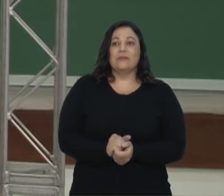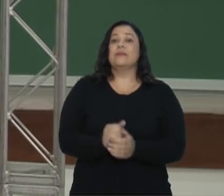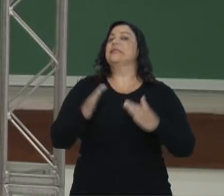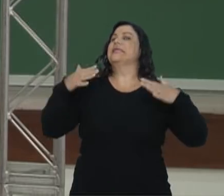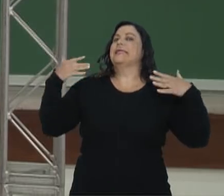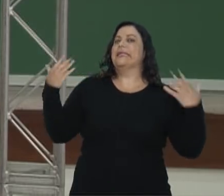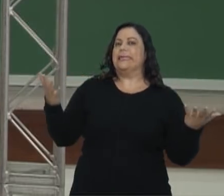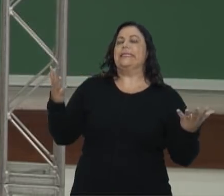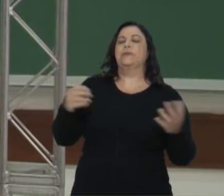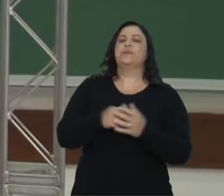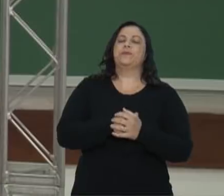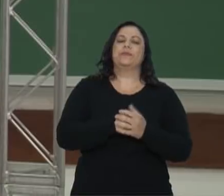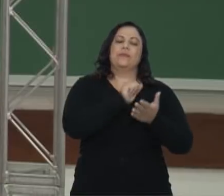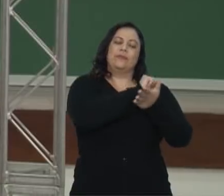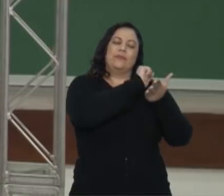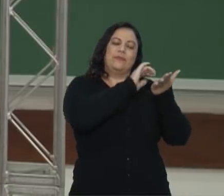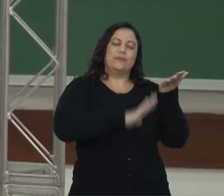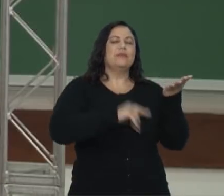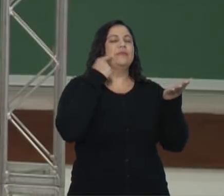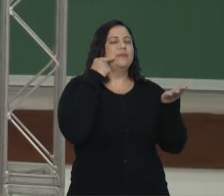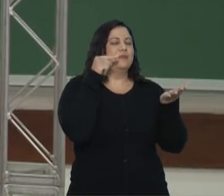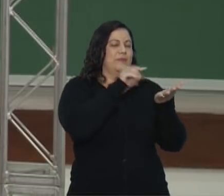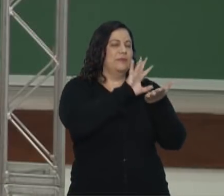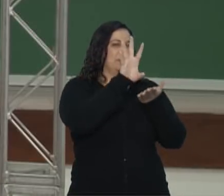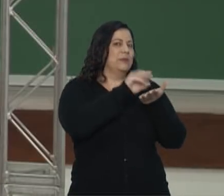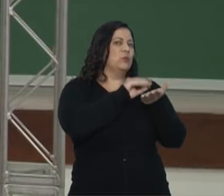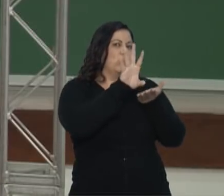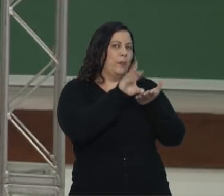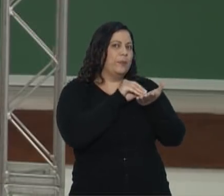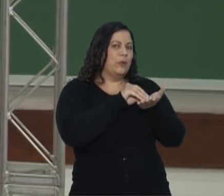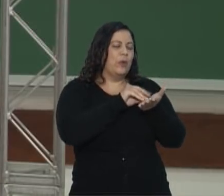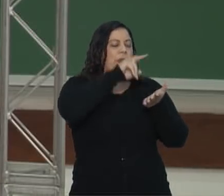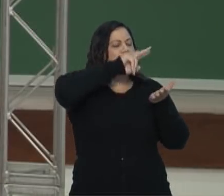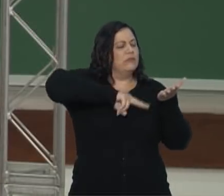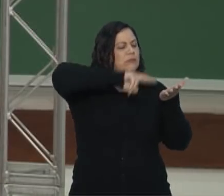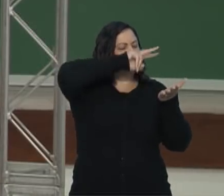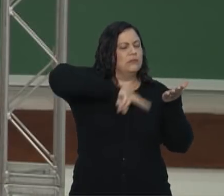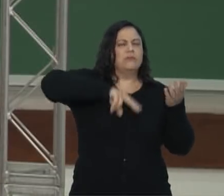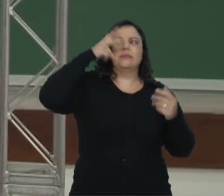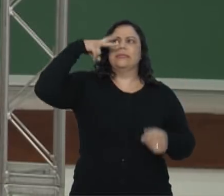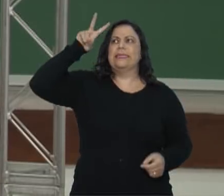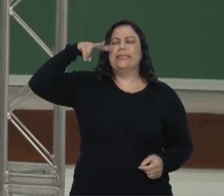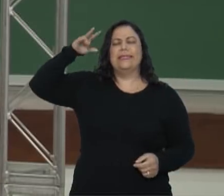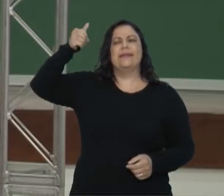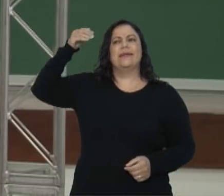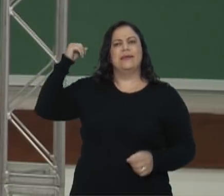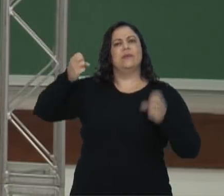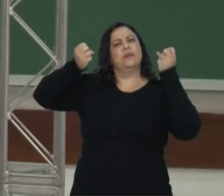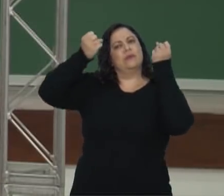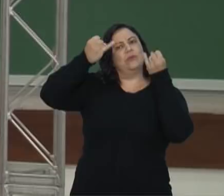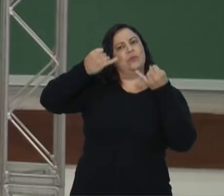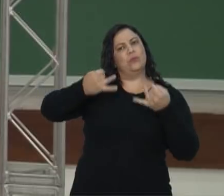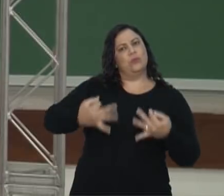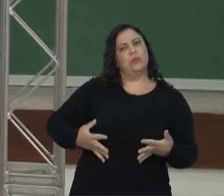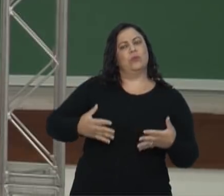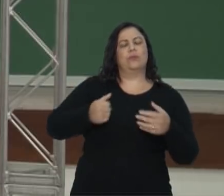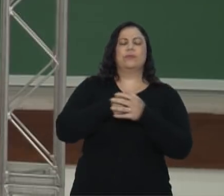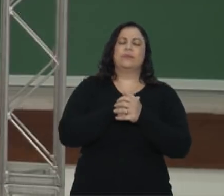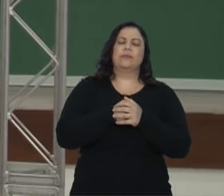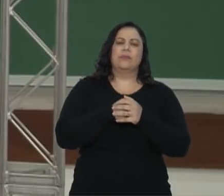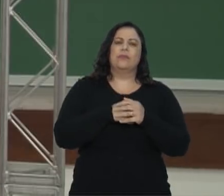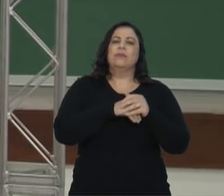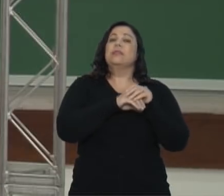Então, copiou o exercício? Faça com calma na sua casa, relembre o que eu expliquei, acesse os materiais